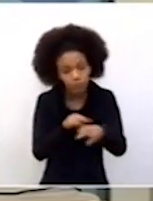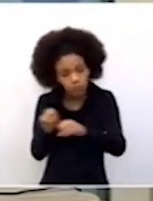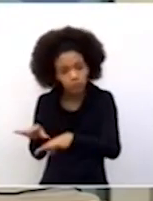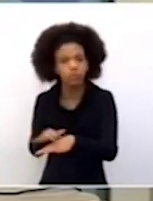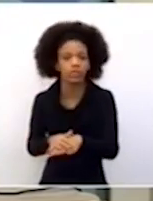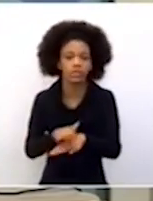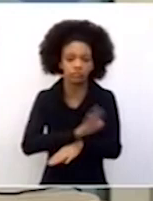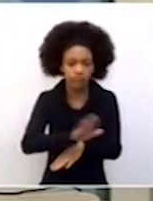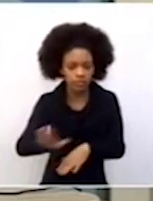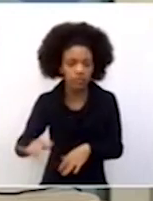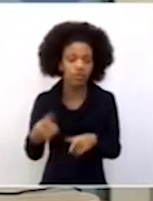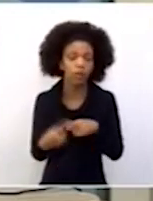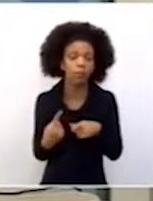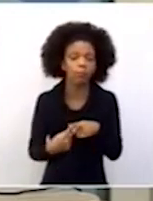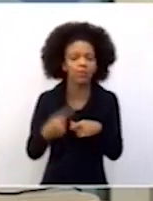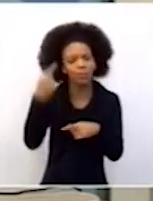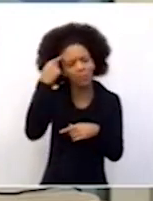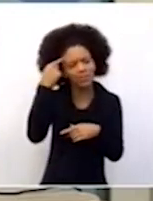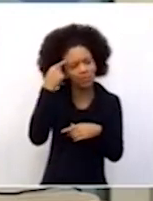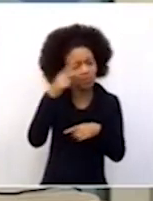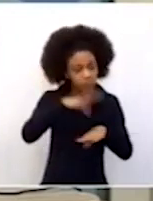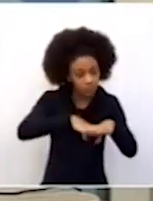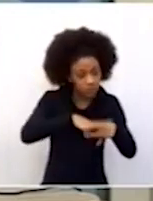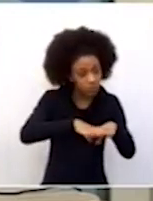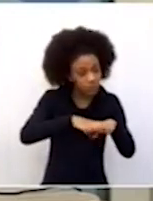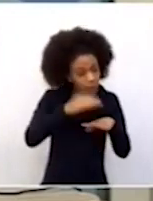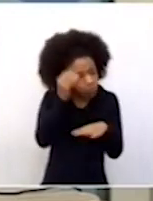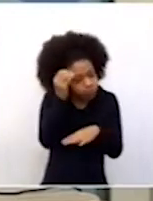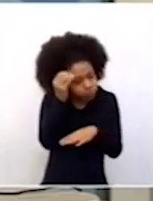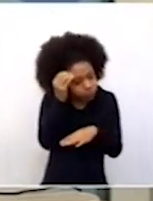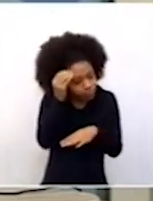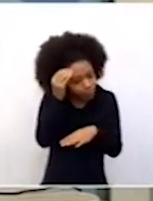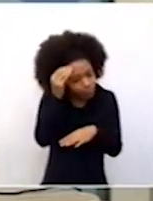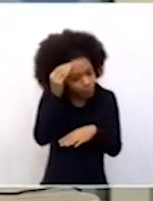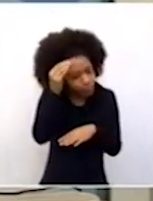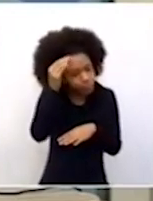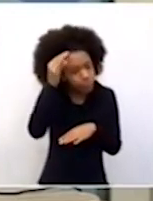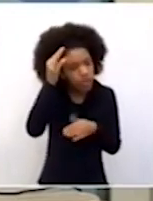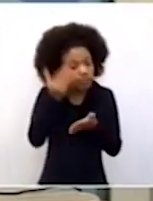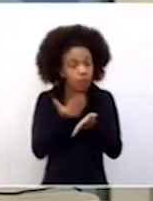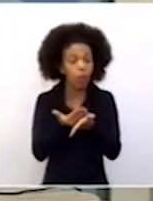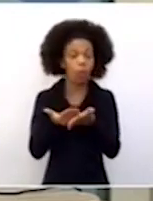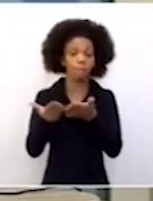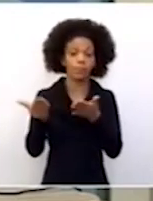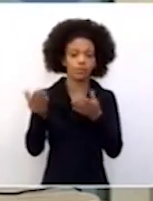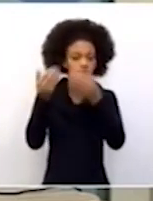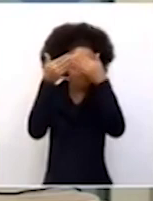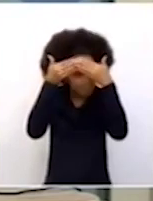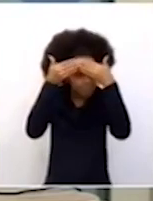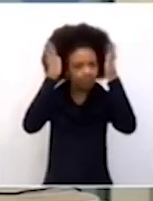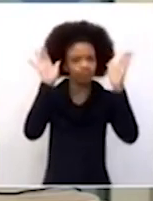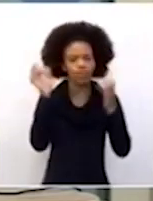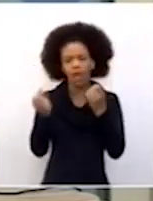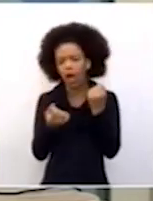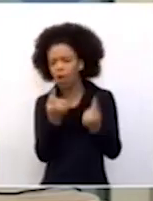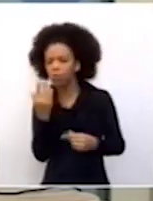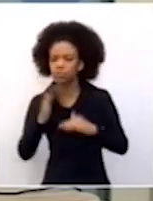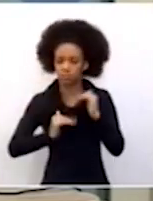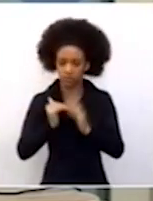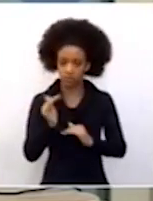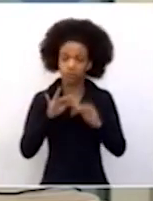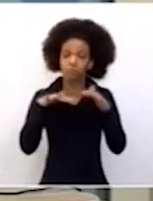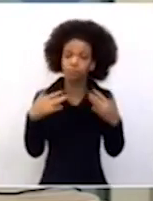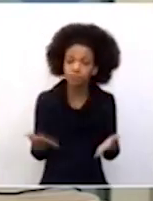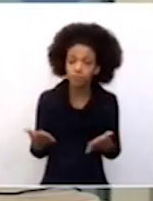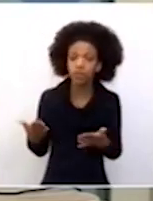que ainda o pensamento matemático está aflorando, está desenvolvendo algumas habilidades, tá? Então, por isso, eu vou convidar os professores